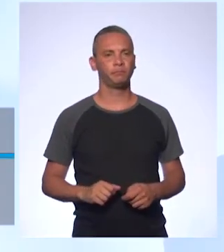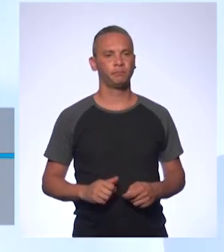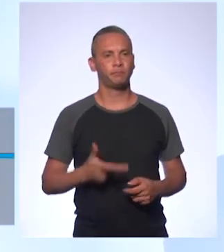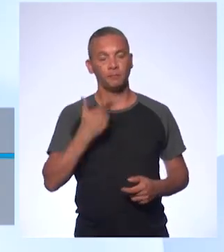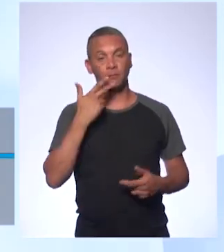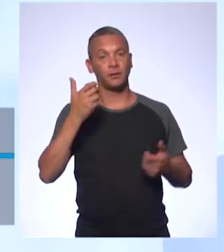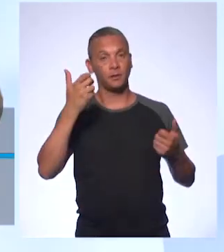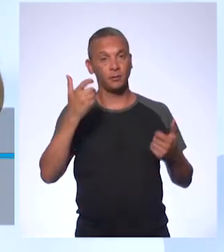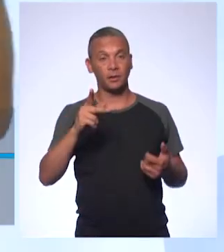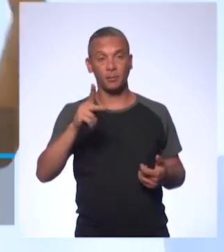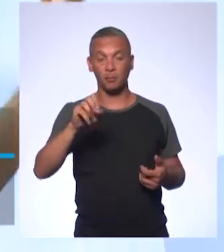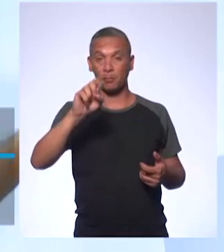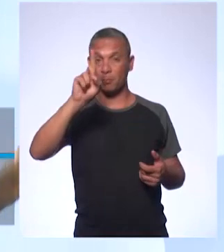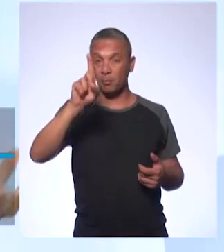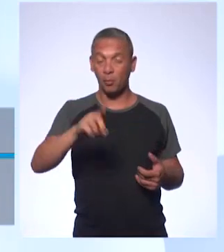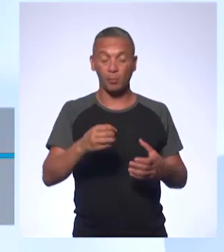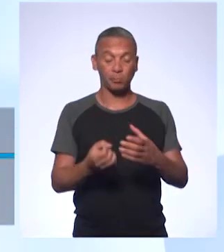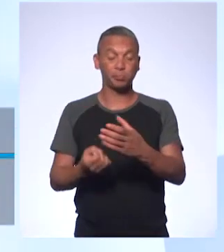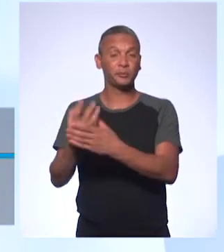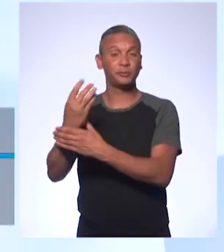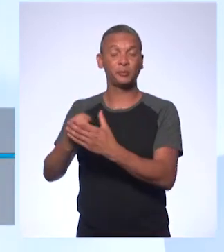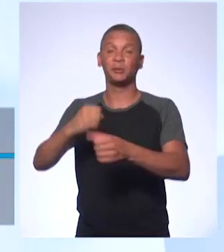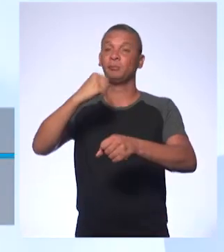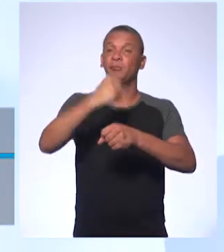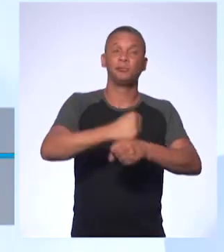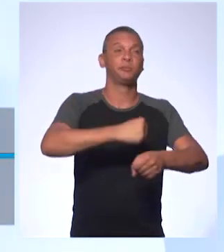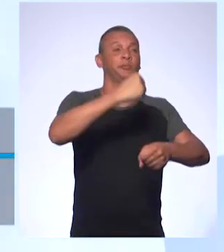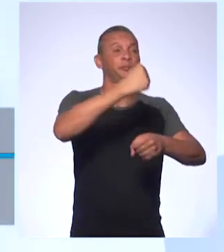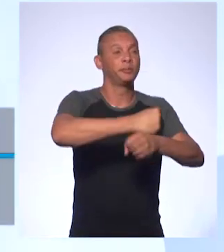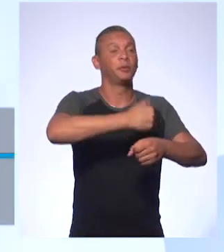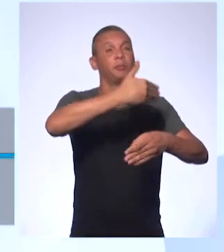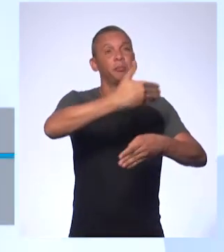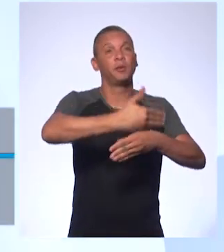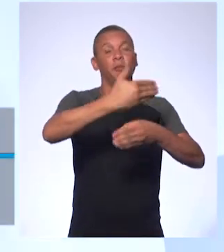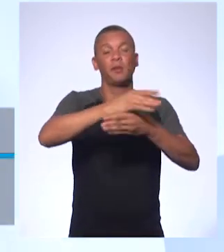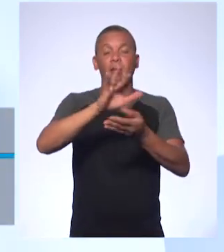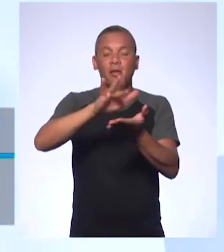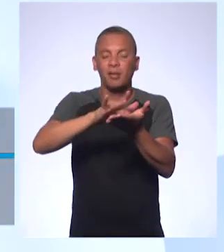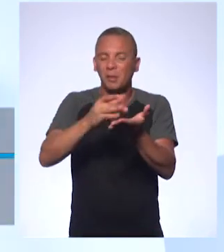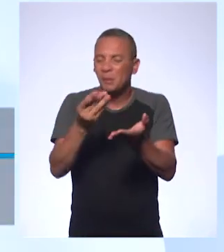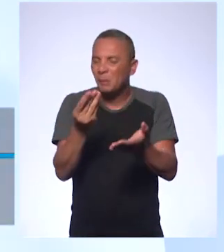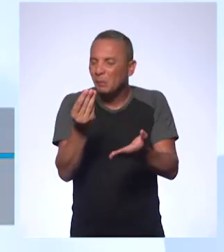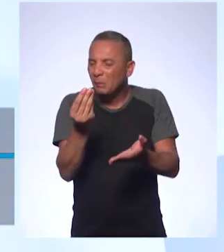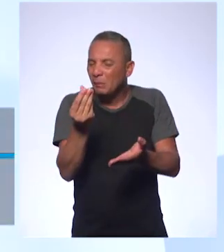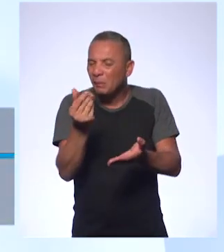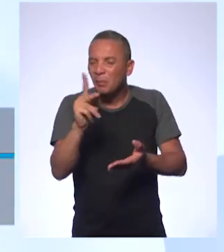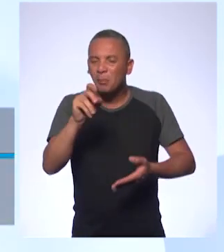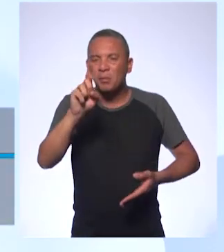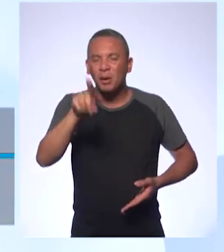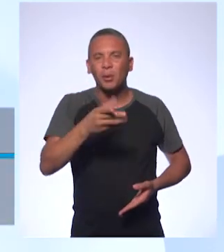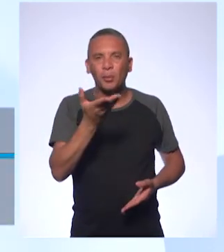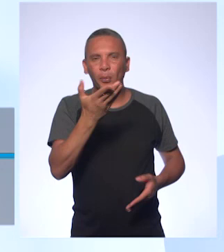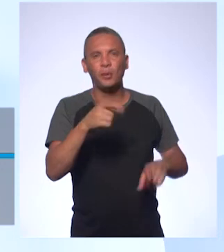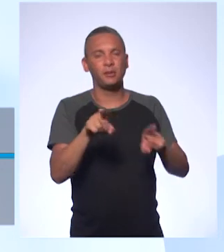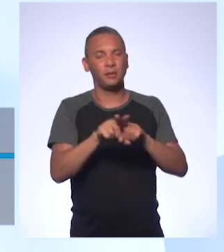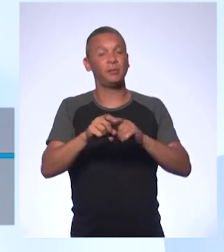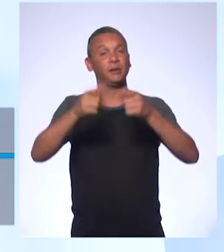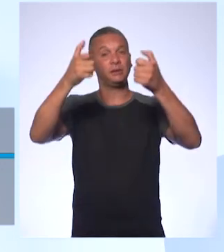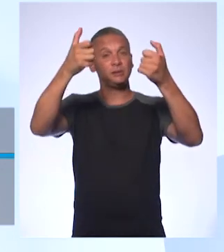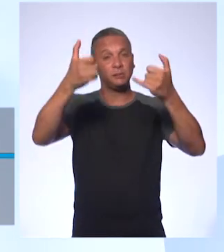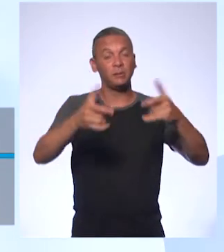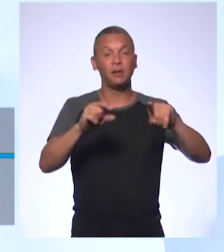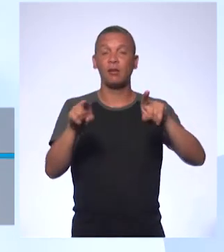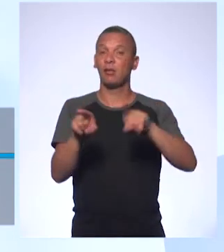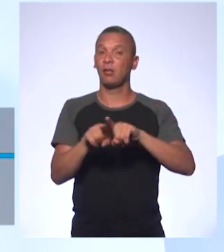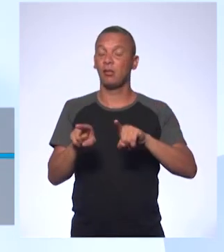ele está se referindo ao pó, que é produzido em todas as construções, né? E aí ele fala também a seguir, né, que não